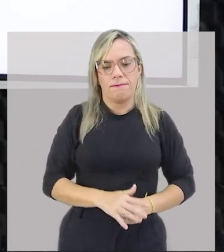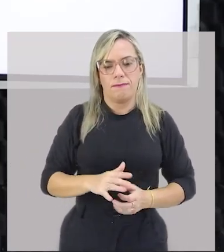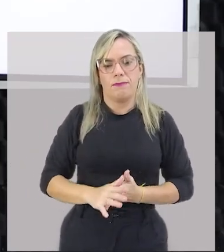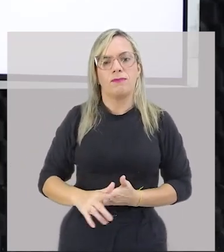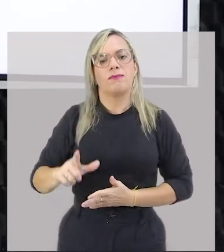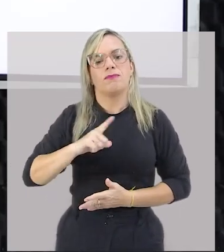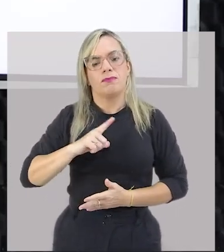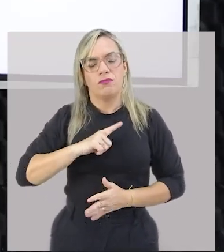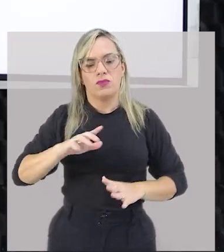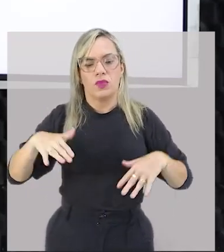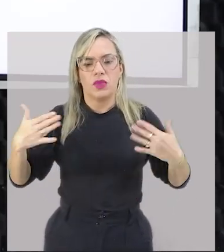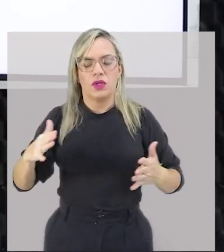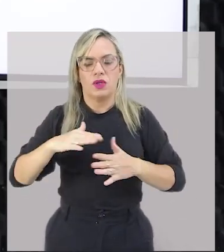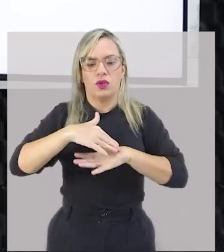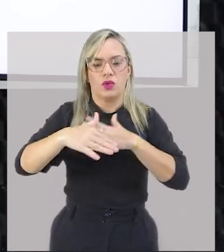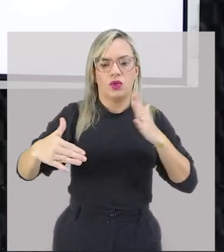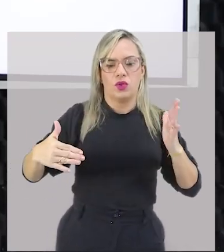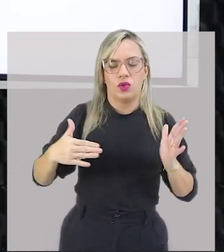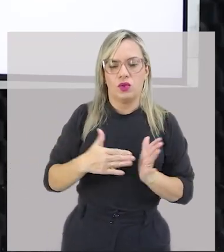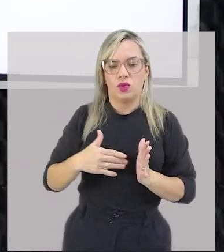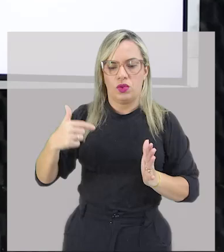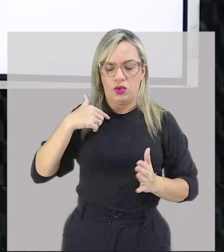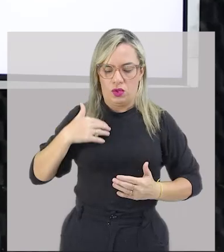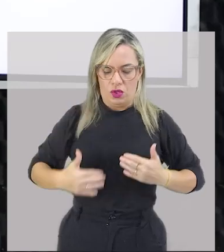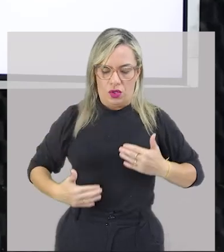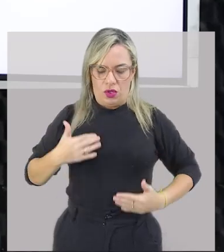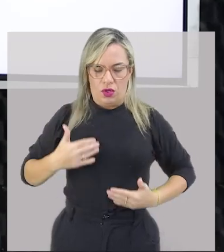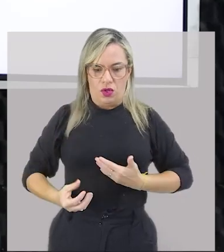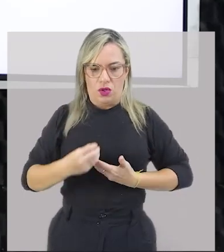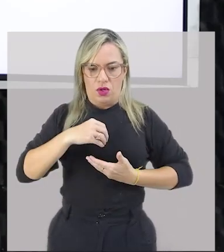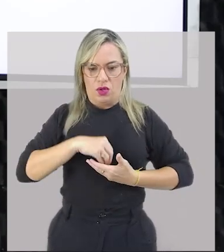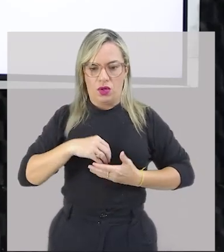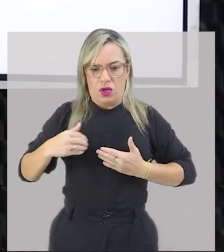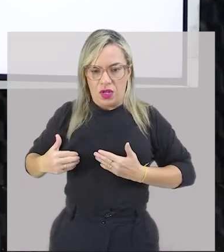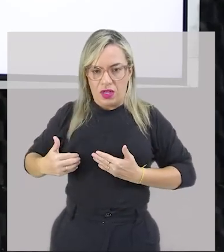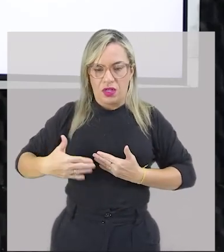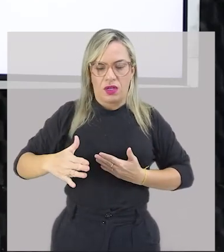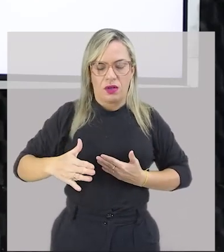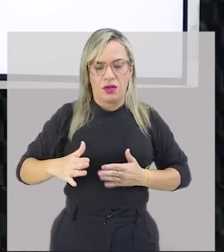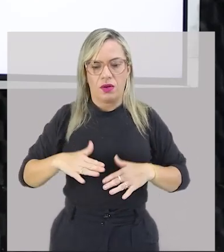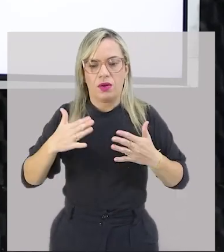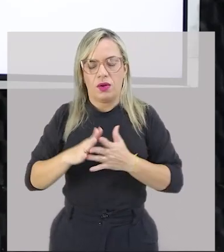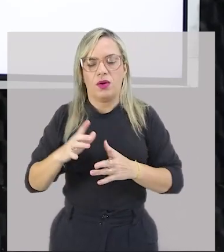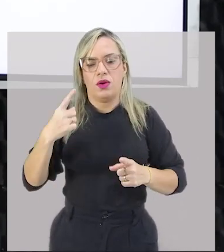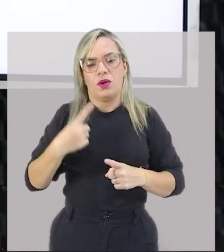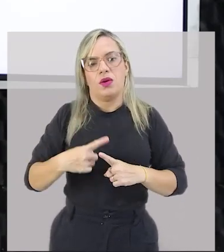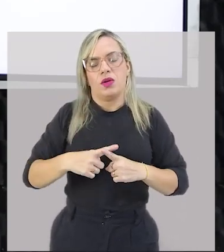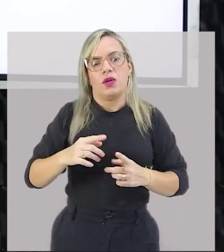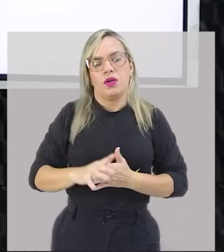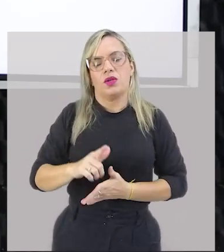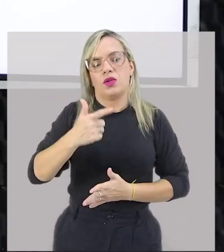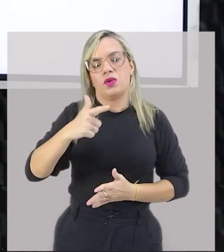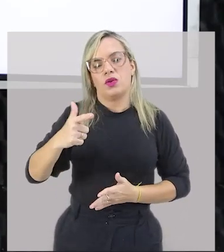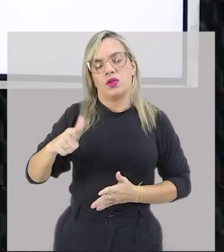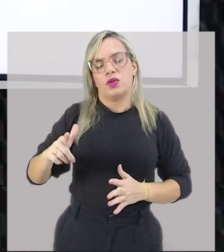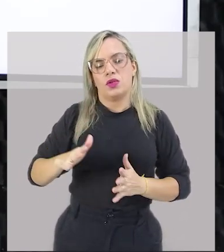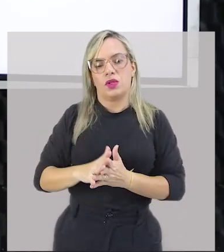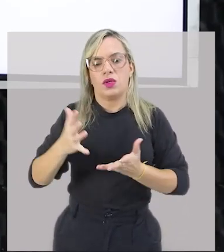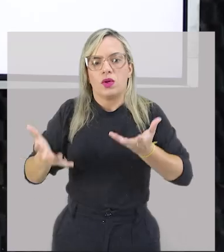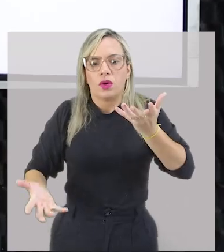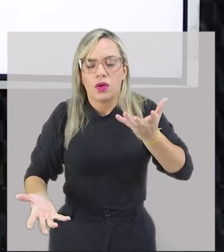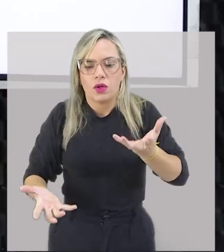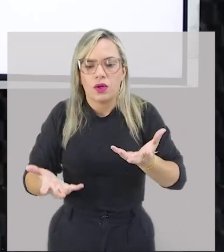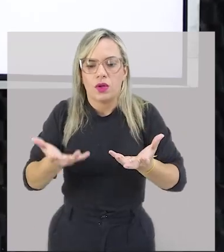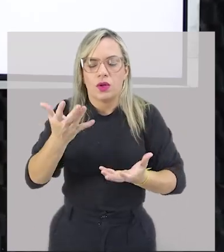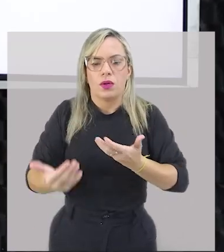Isso faz com que tudo que está dentro do corpo queira sair, porque eu não tenho a contrapartida do lado de